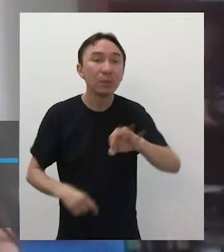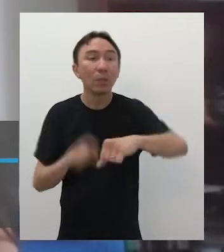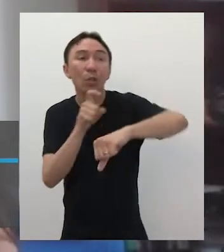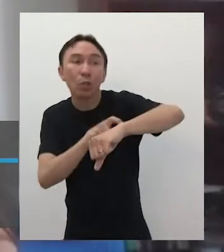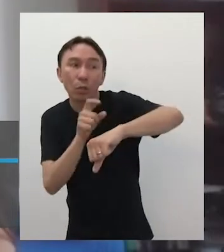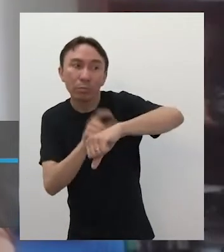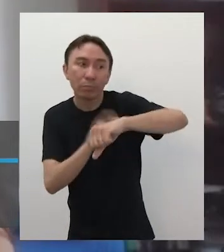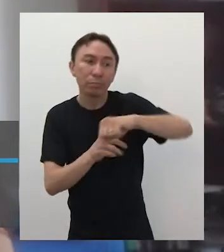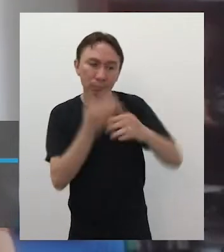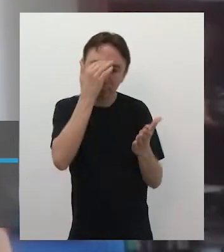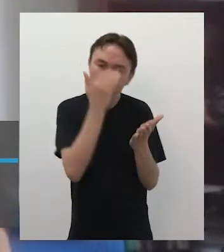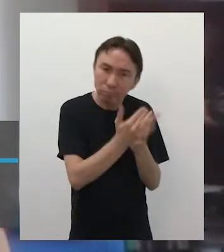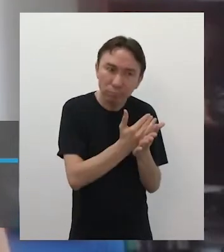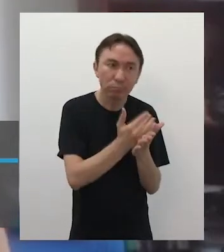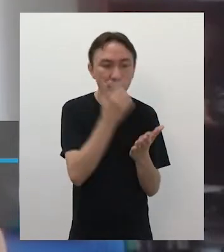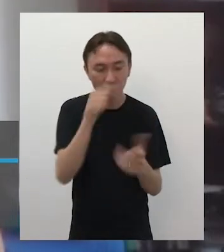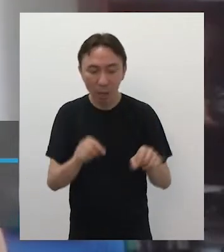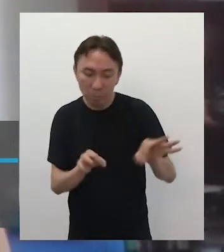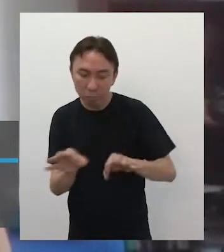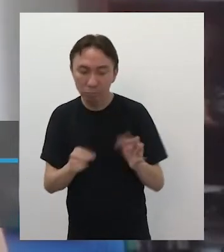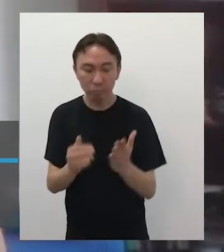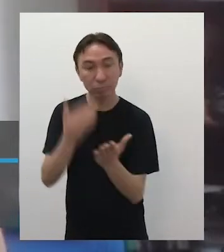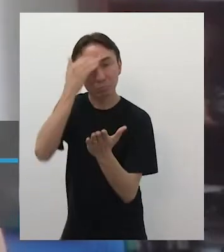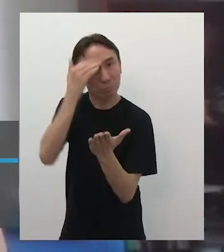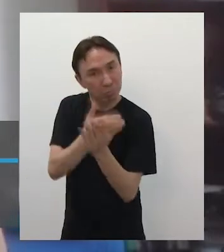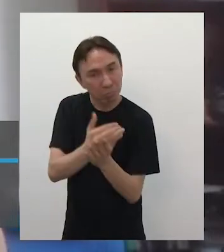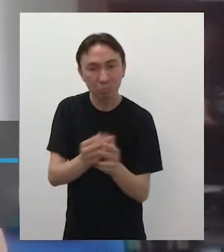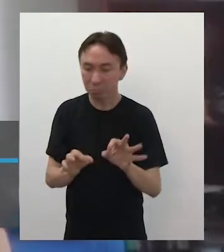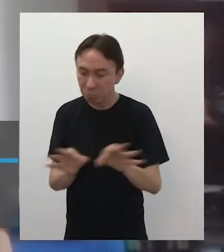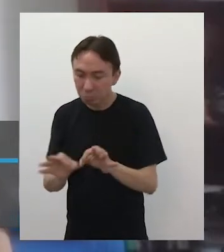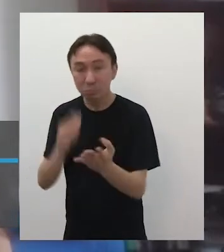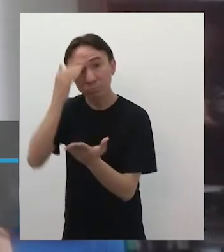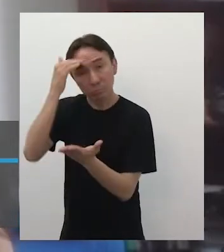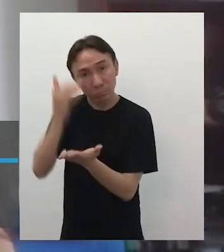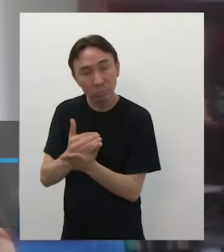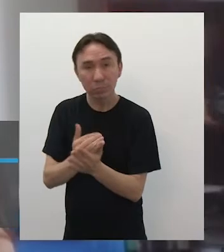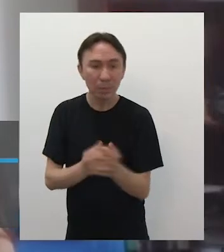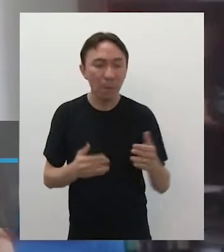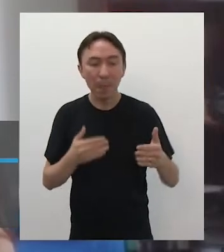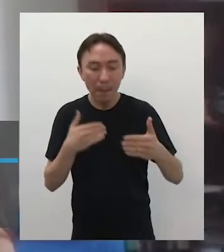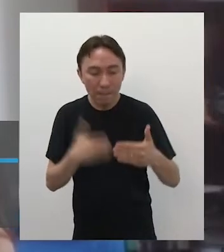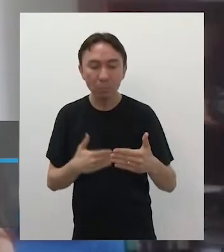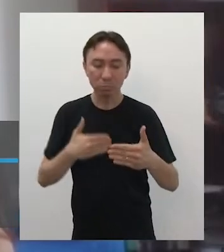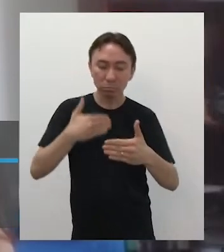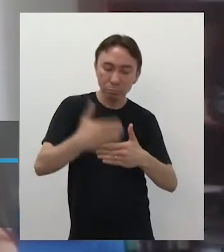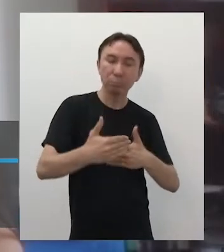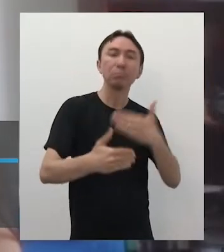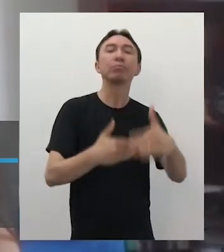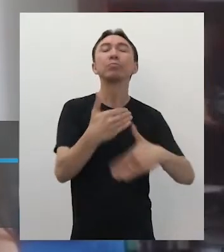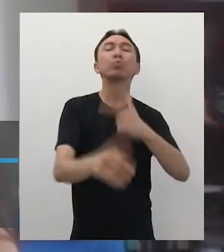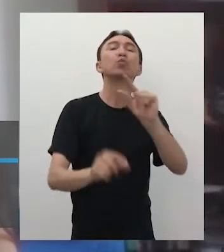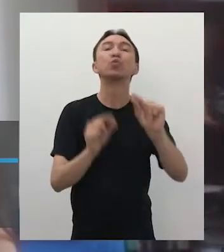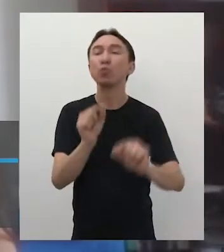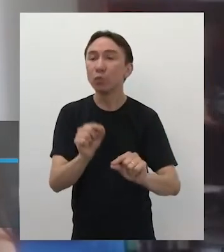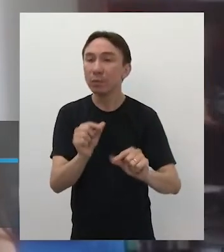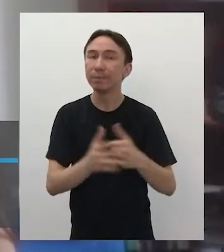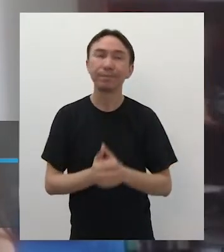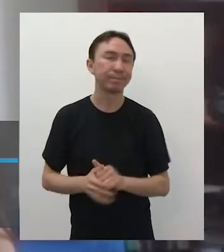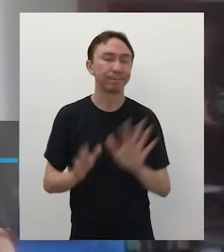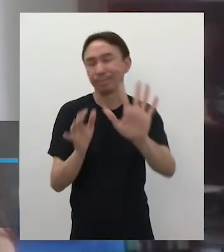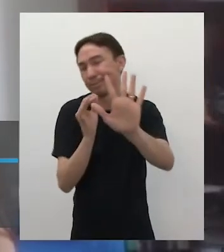né? Então, eu tenho ali no meu dia 10 atividades que eu tenho que fazer, eu preciso fazer essas atividades, como que eu